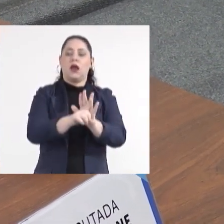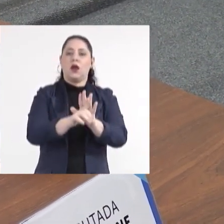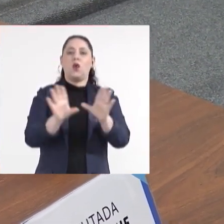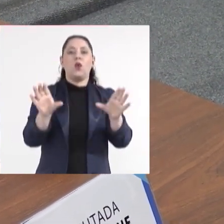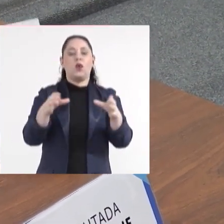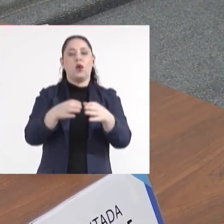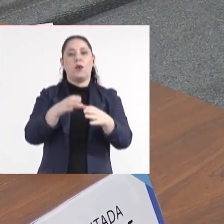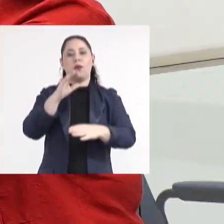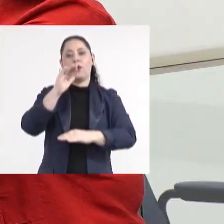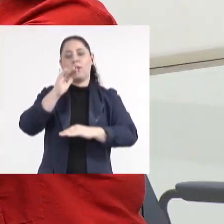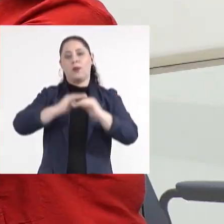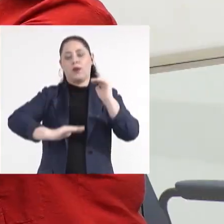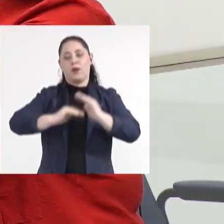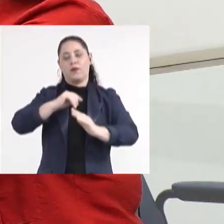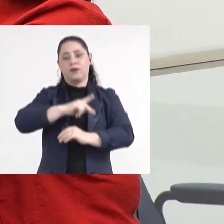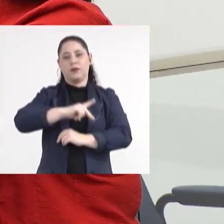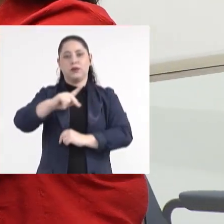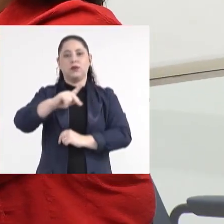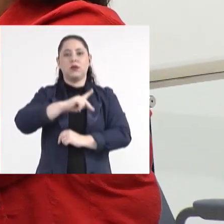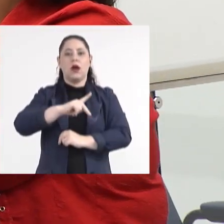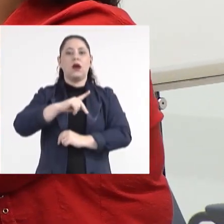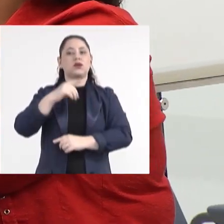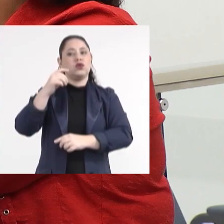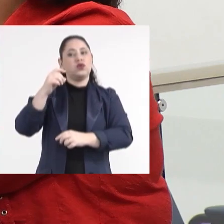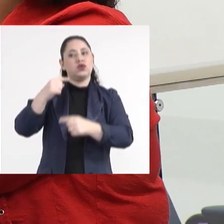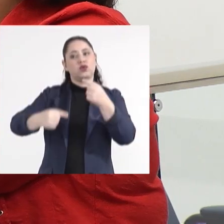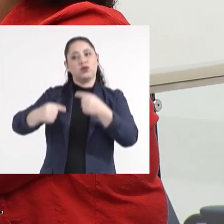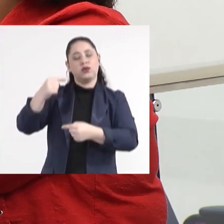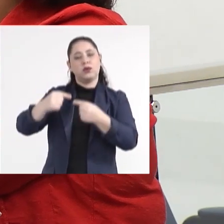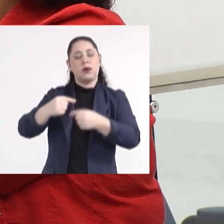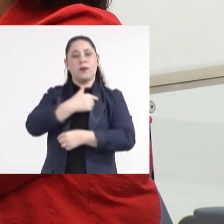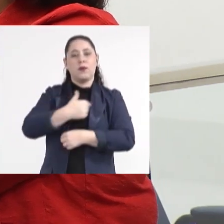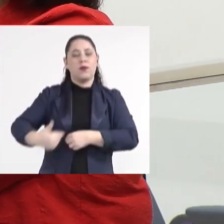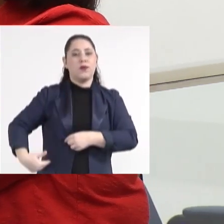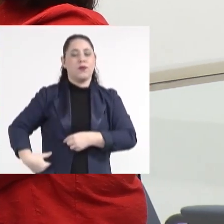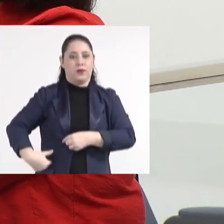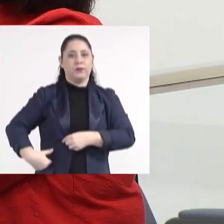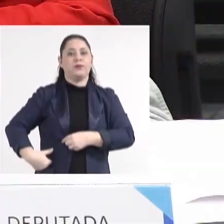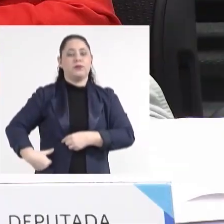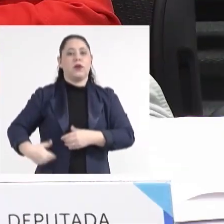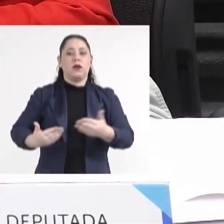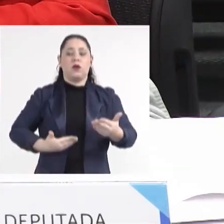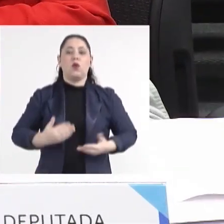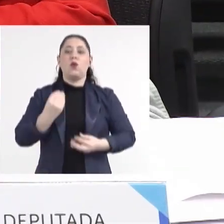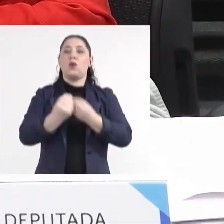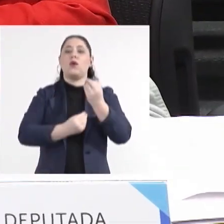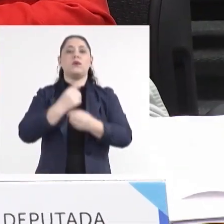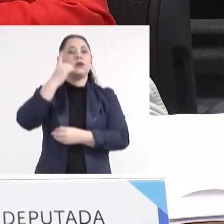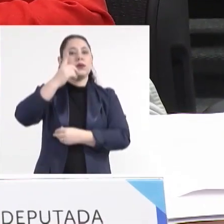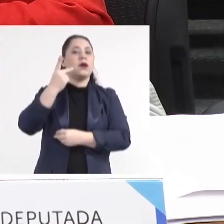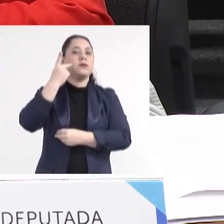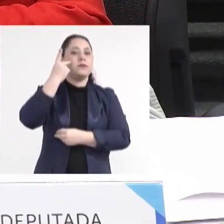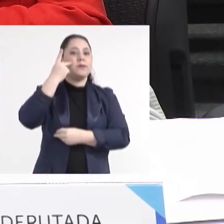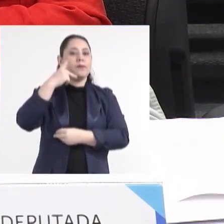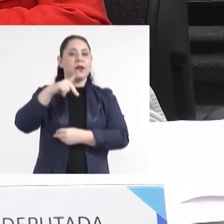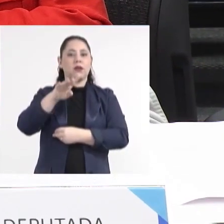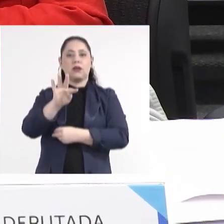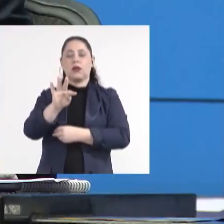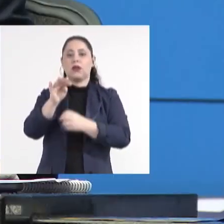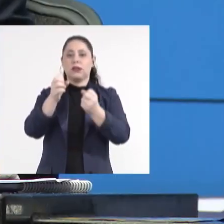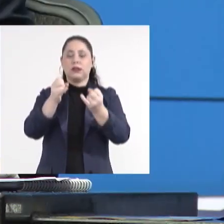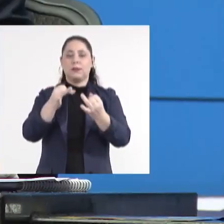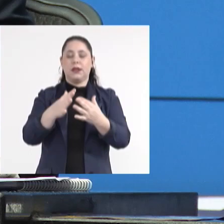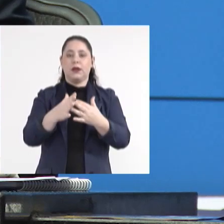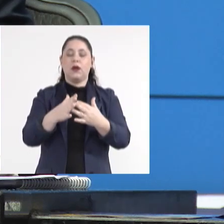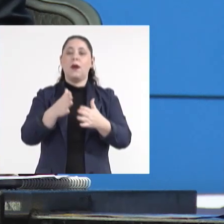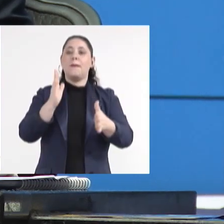categoria dos professores ainda deve discutir o reajuste salarial com o Poder Executivo. Conforme o deputado Pedro Kemp, do PT,